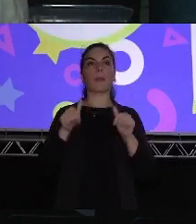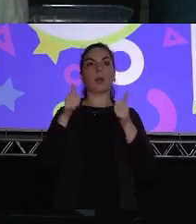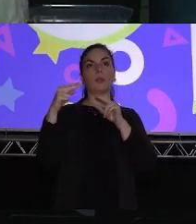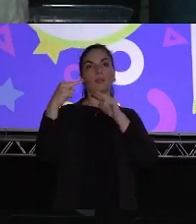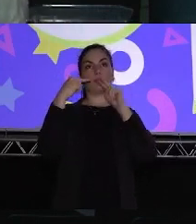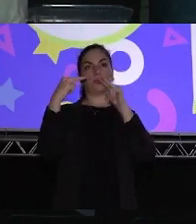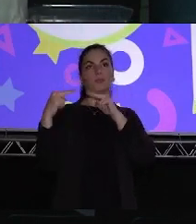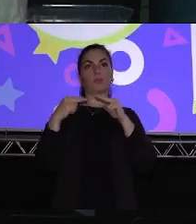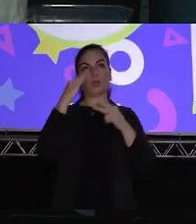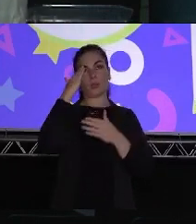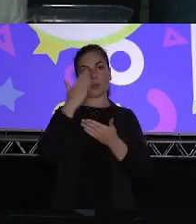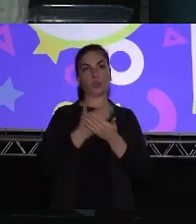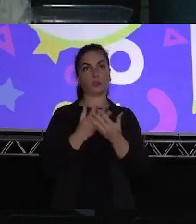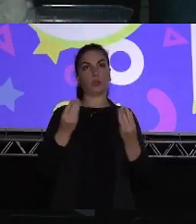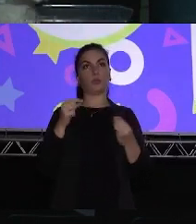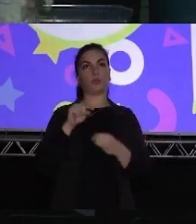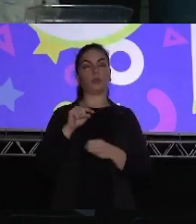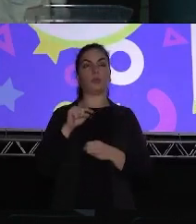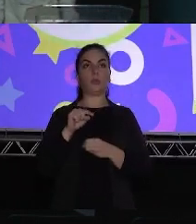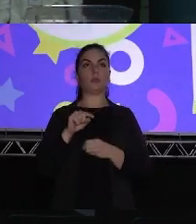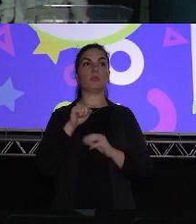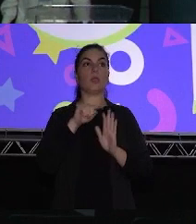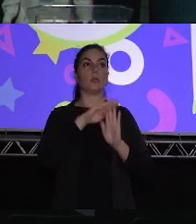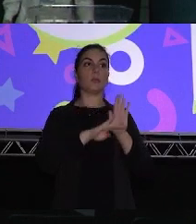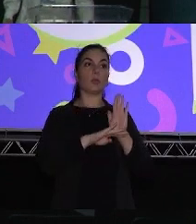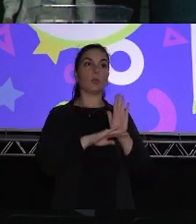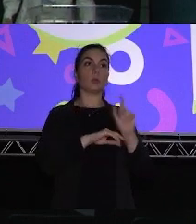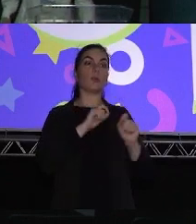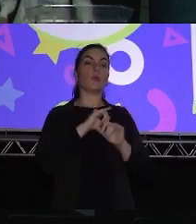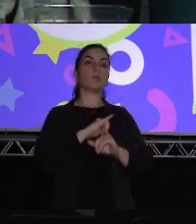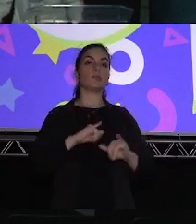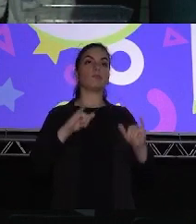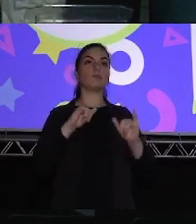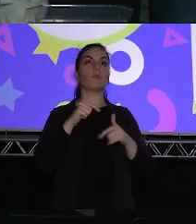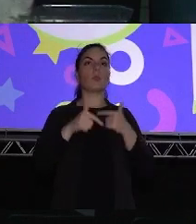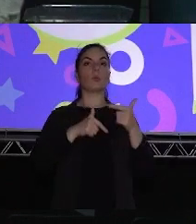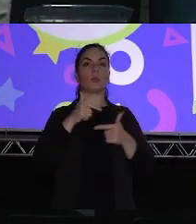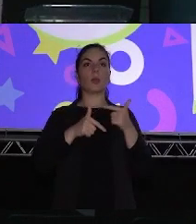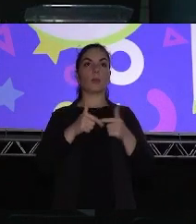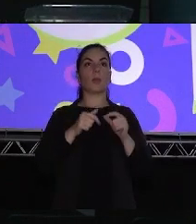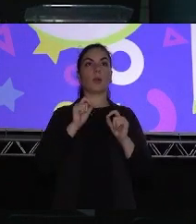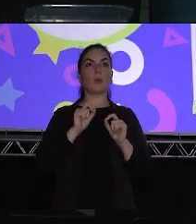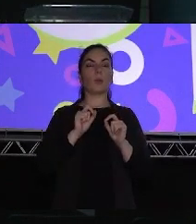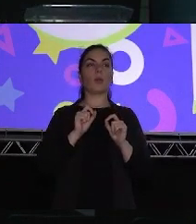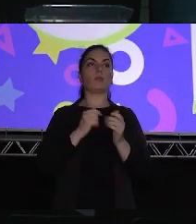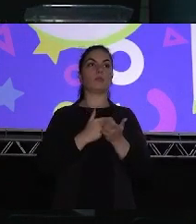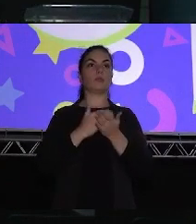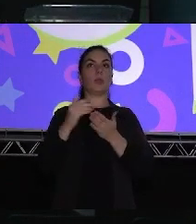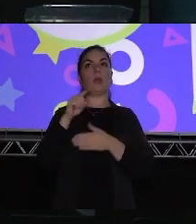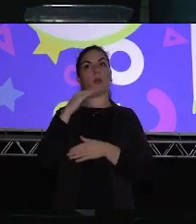muito nisso. Nesse programa, o trabalho pareado é uma premissa